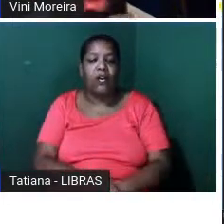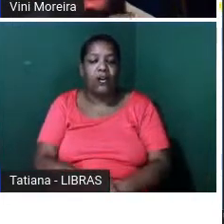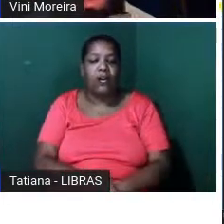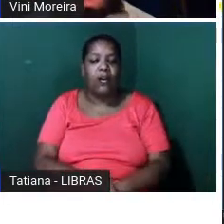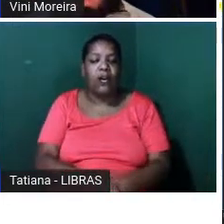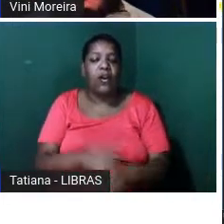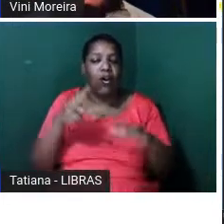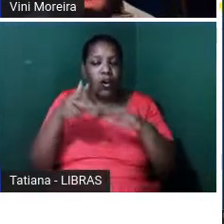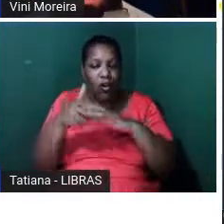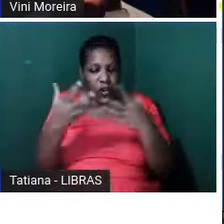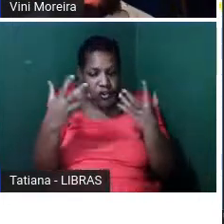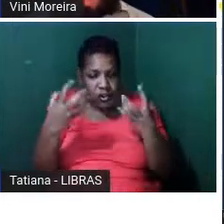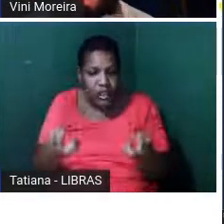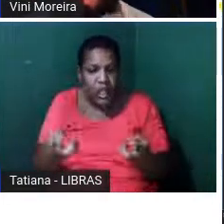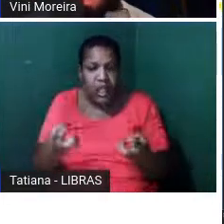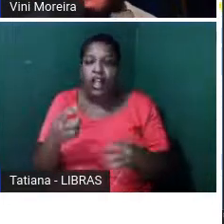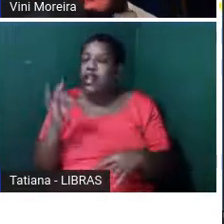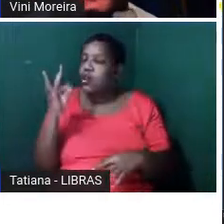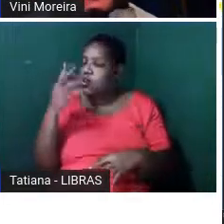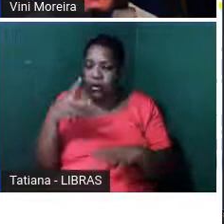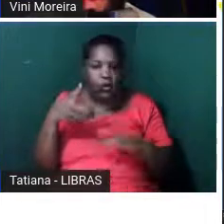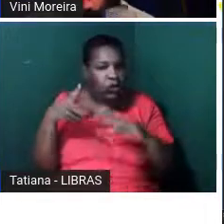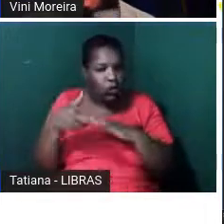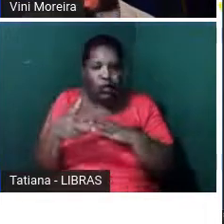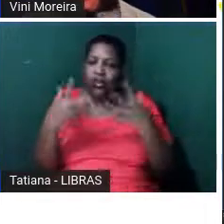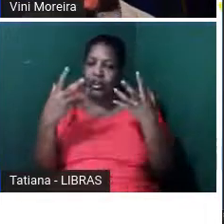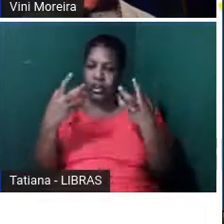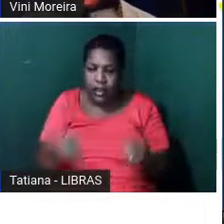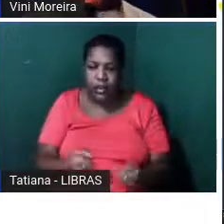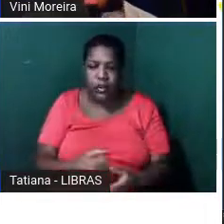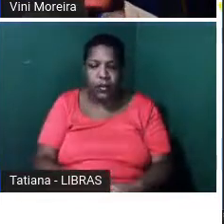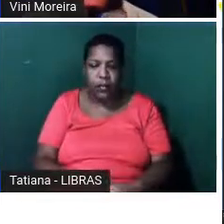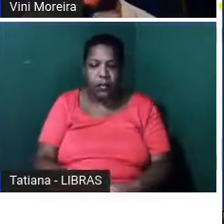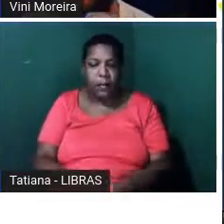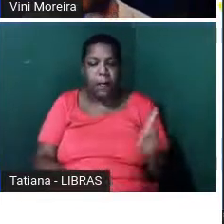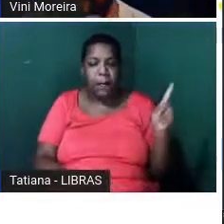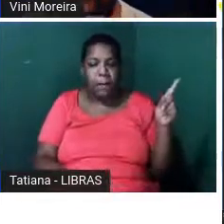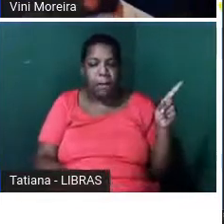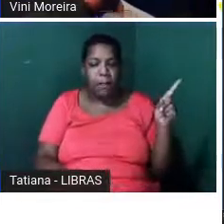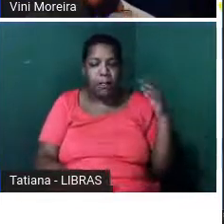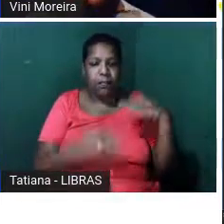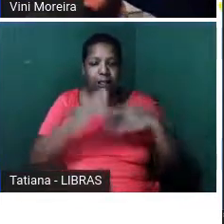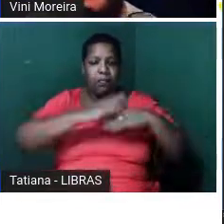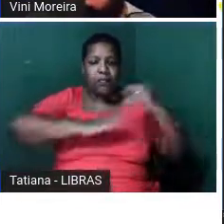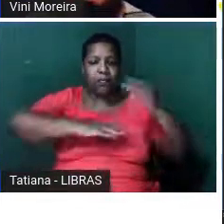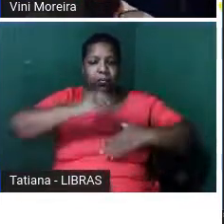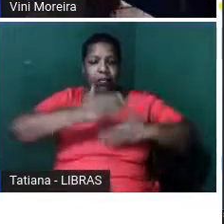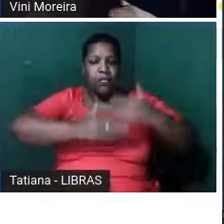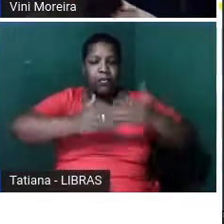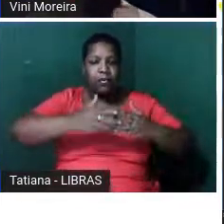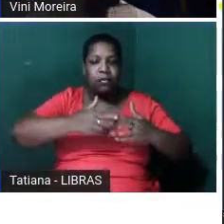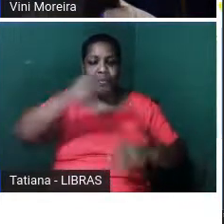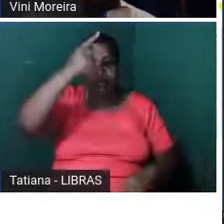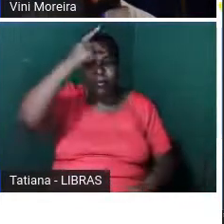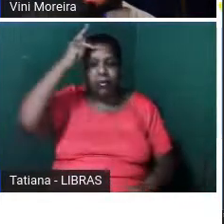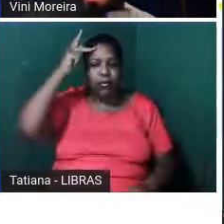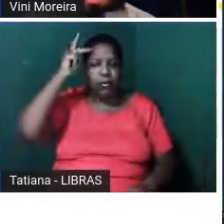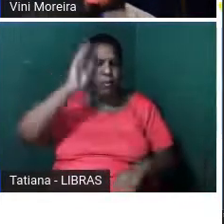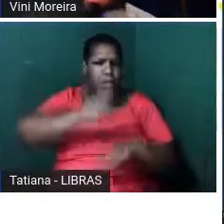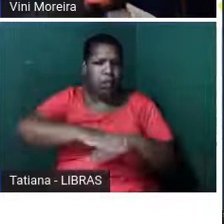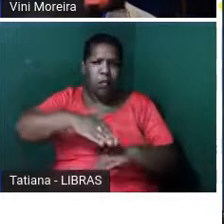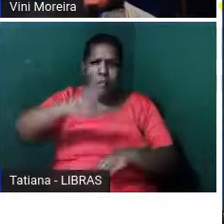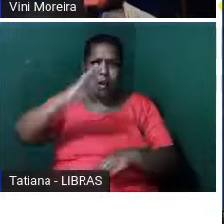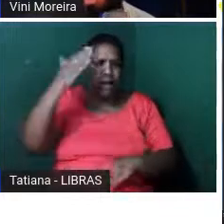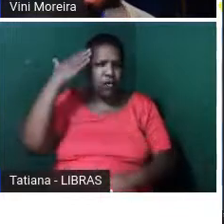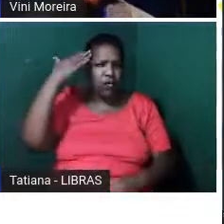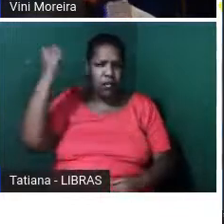o corte seco e tudo é corte seco Ele criou uma carreira Hoje ele é uma das pessoas mais famosas